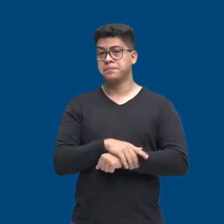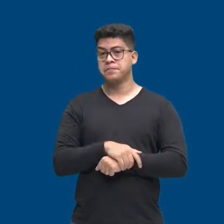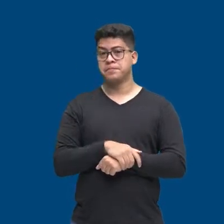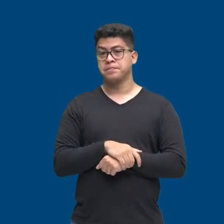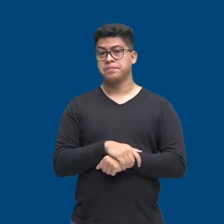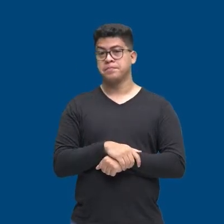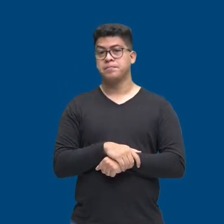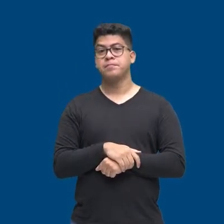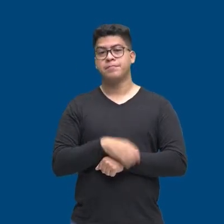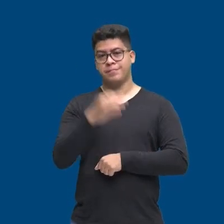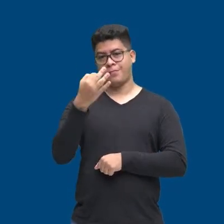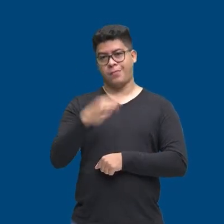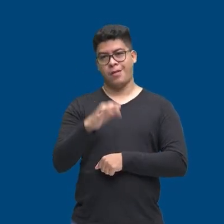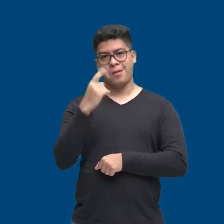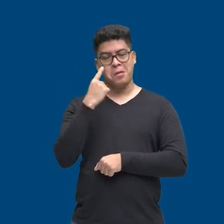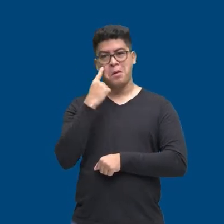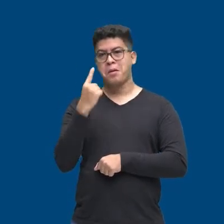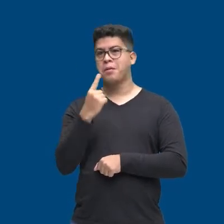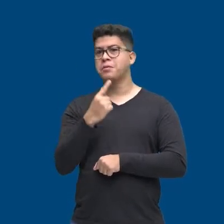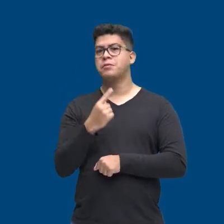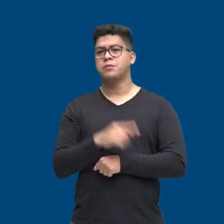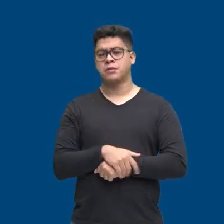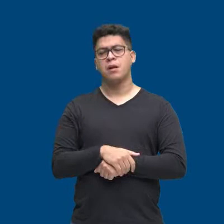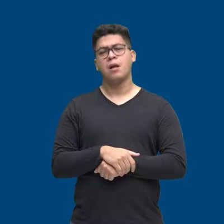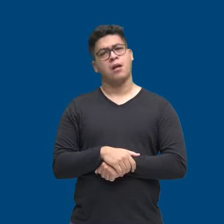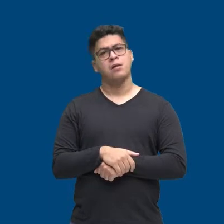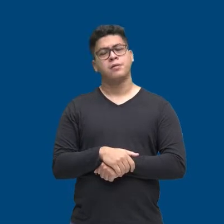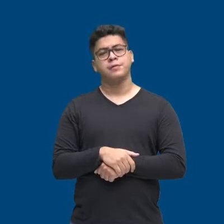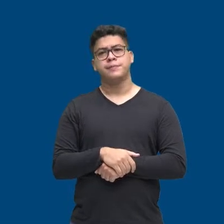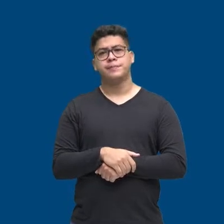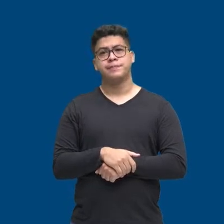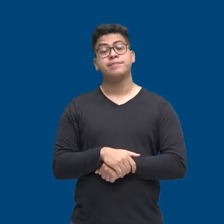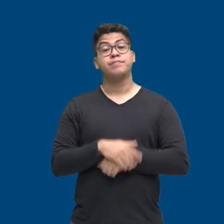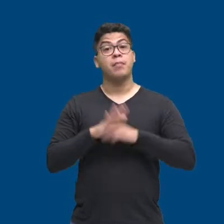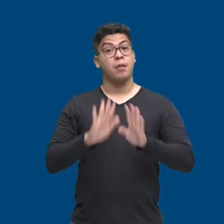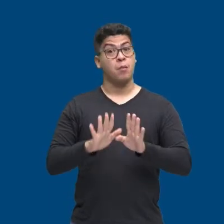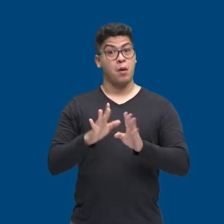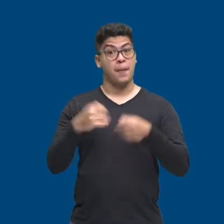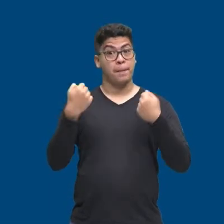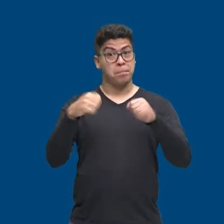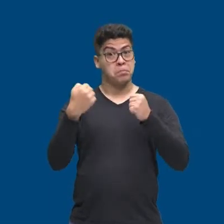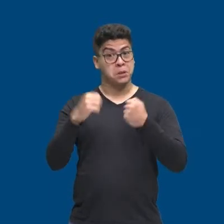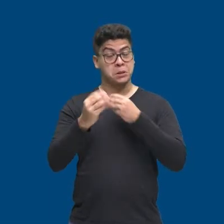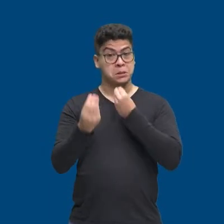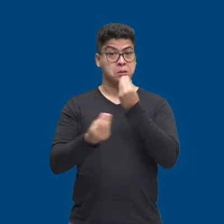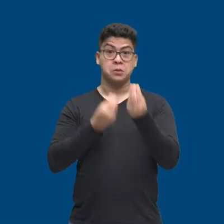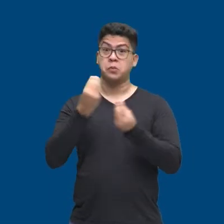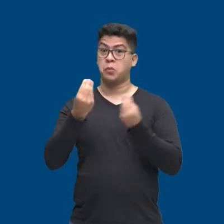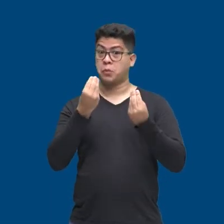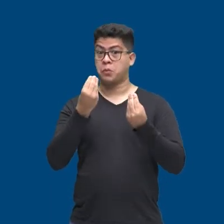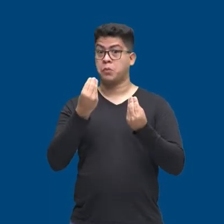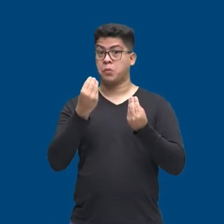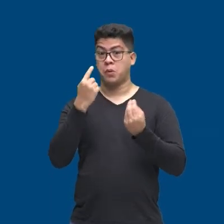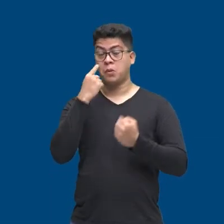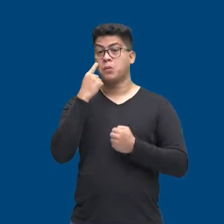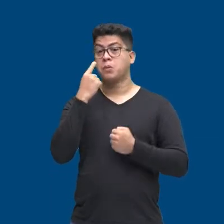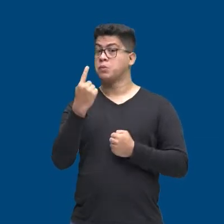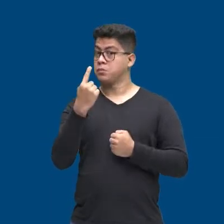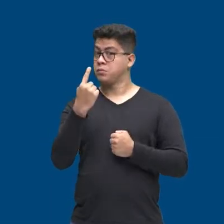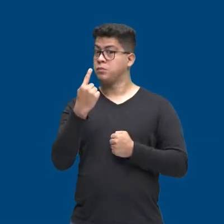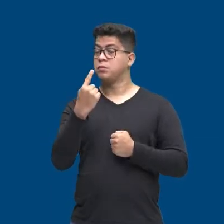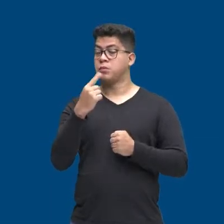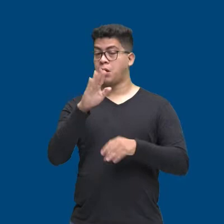certo diagonal ela pode movimentar na diagonal só tem que observar bastante para não perder né só peça mais